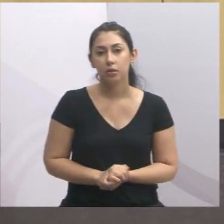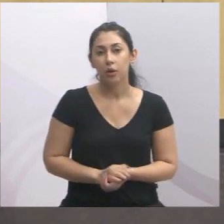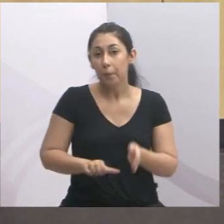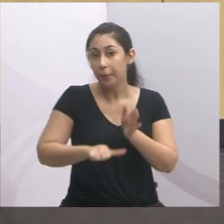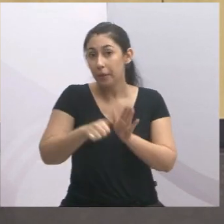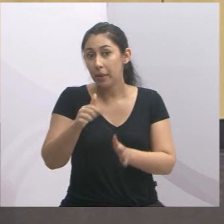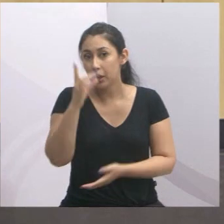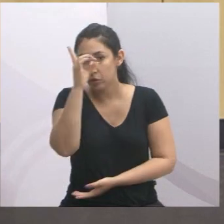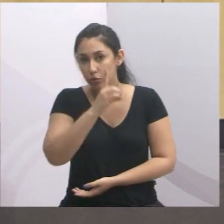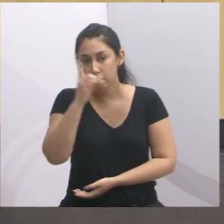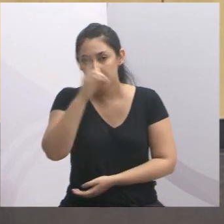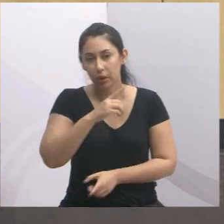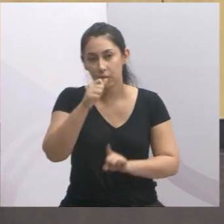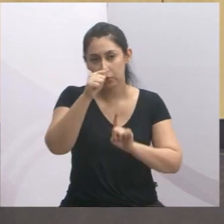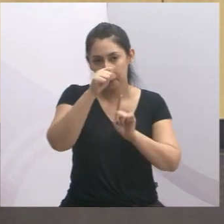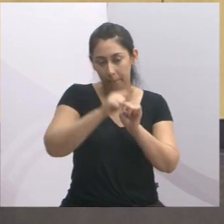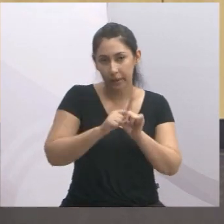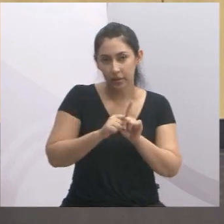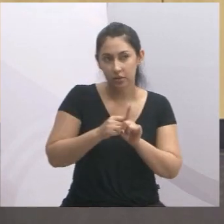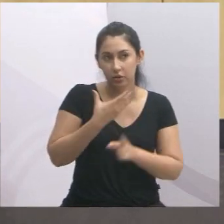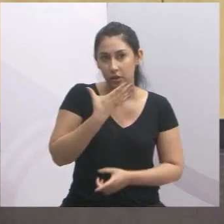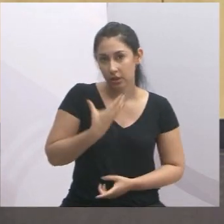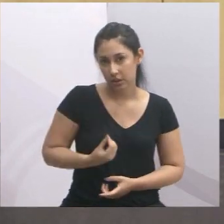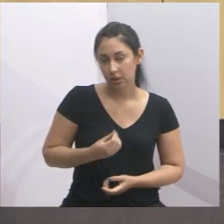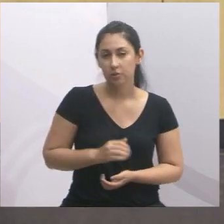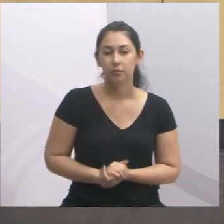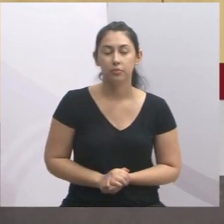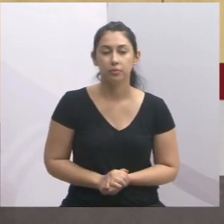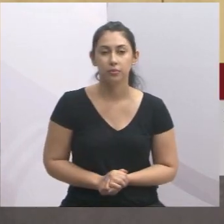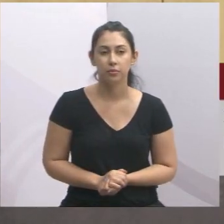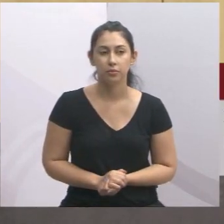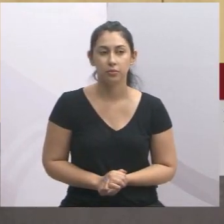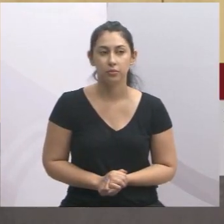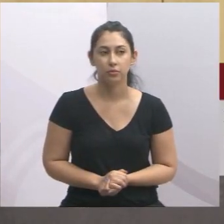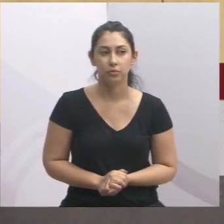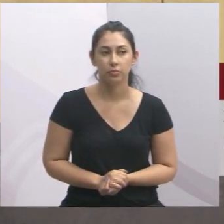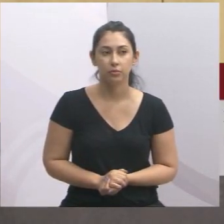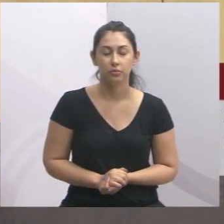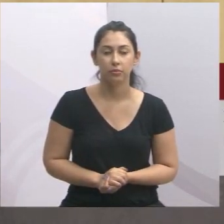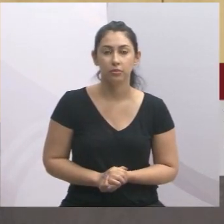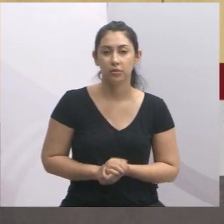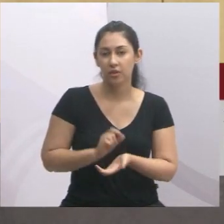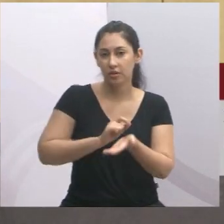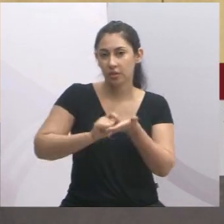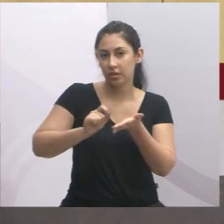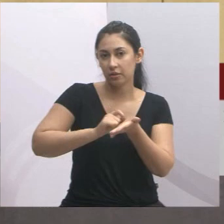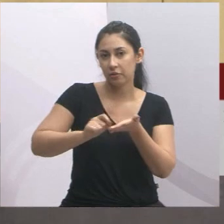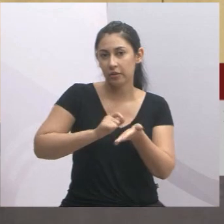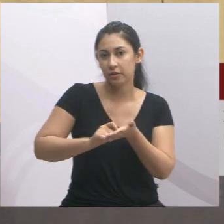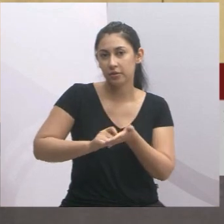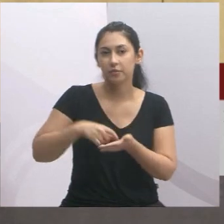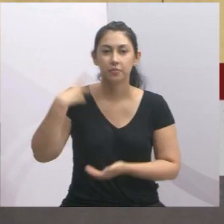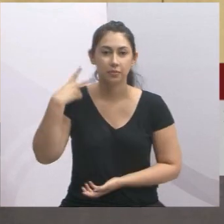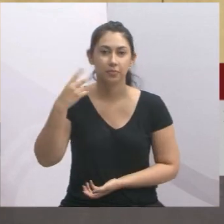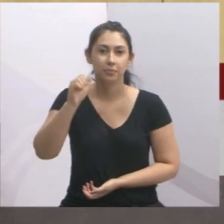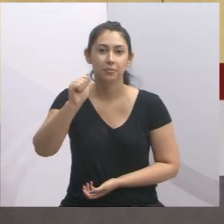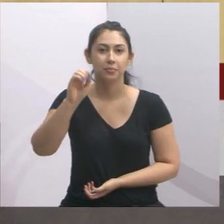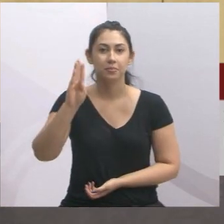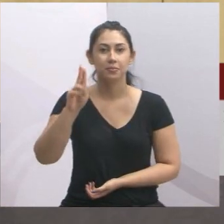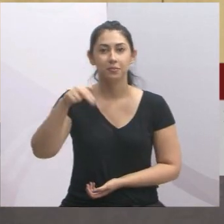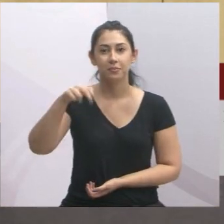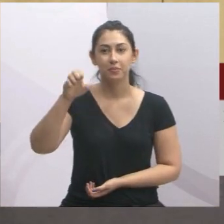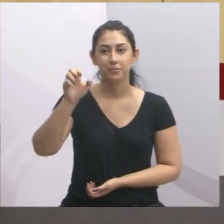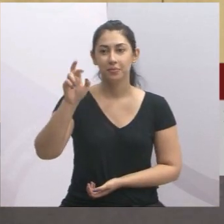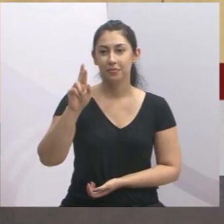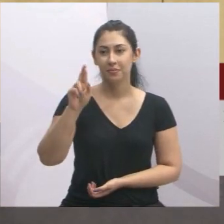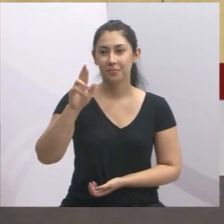do mês de dezembro, e das outras providências. Autoria: vereador Abner de Madureira.